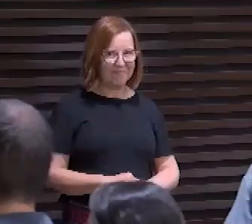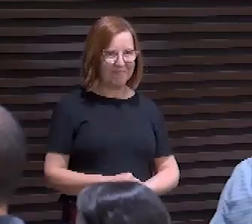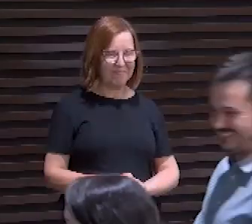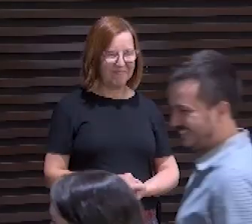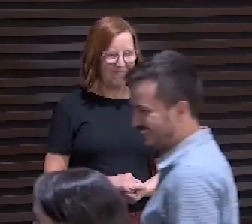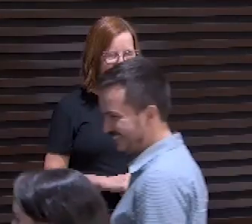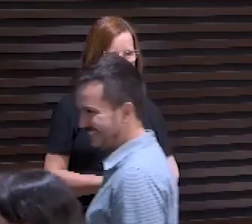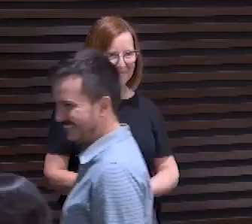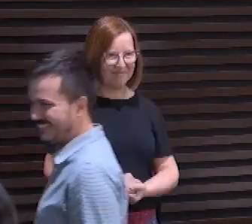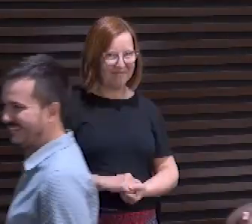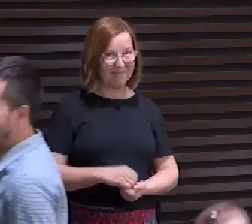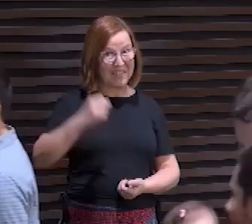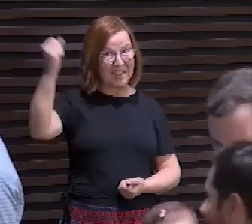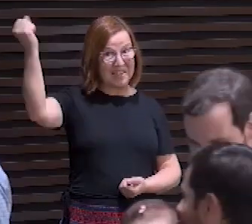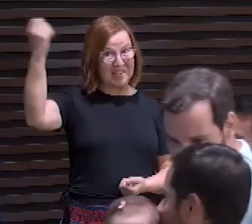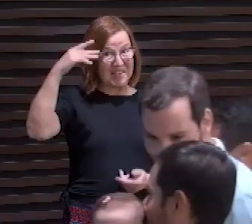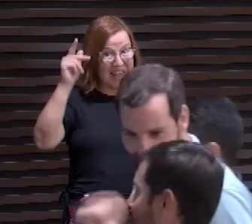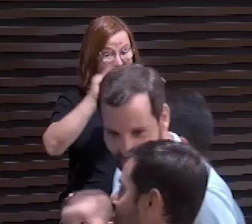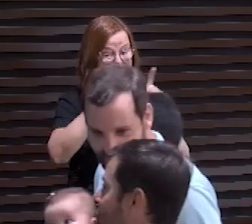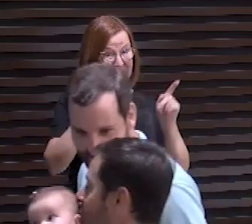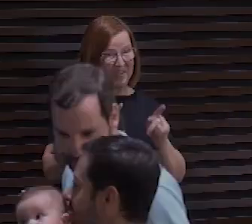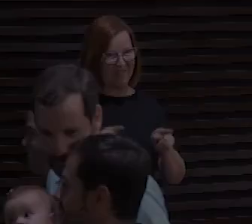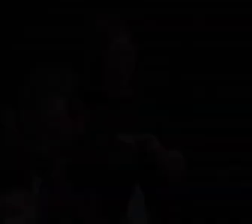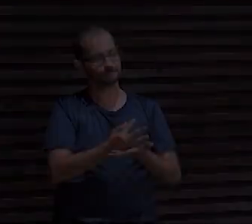Graça e paz, irmãos.